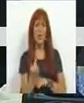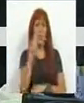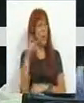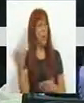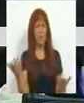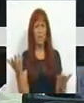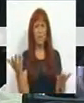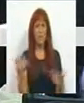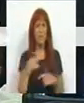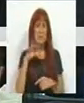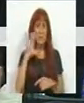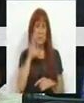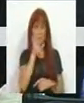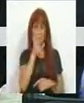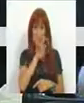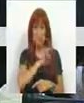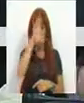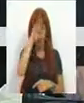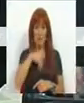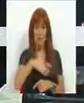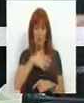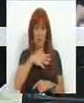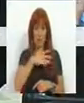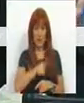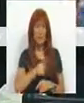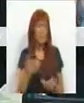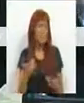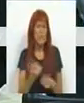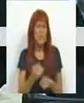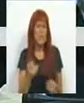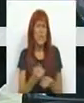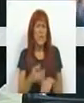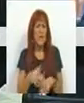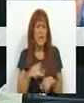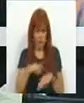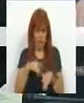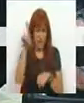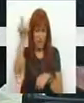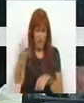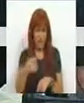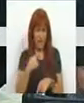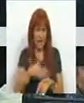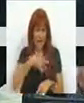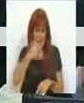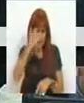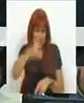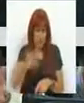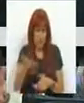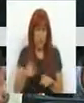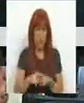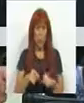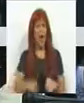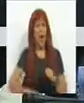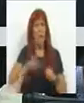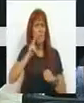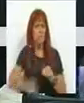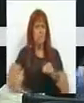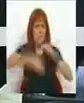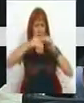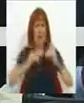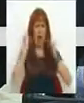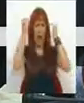Portanto, não sei se o Sr. Ministro vai explicar dizendo que ele o fez como cidadão também e não como alto dirigente. Porque